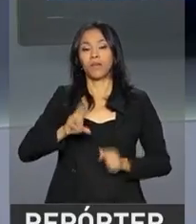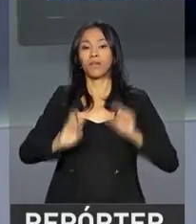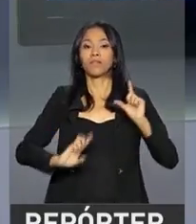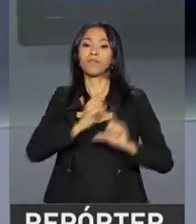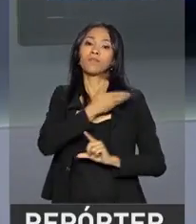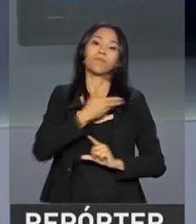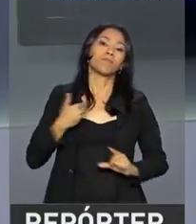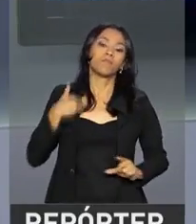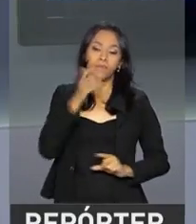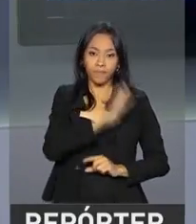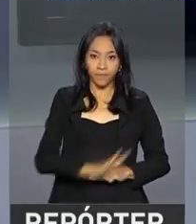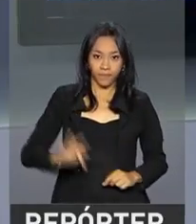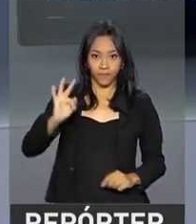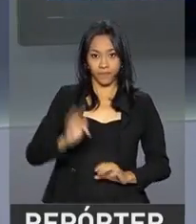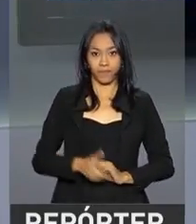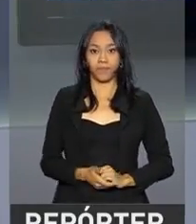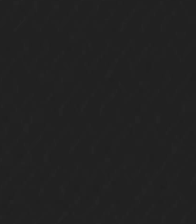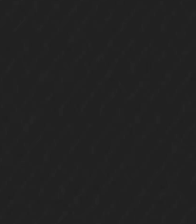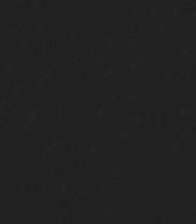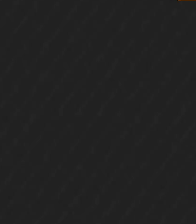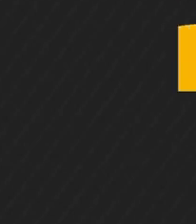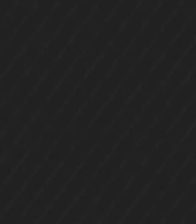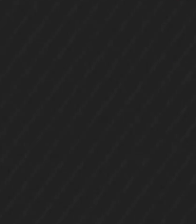nbr a tv do governo federal